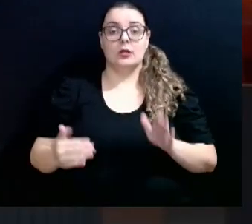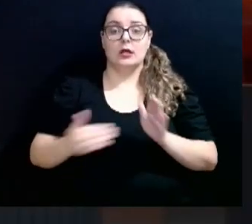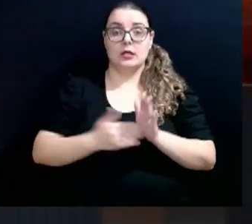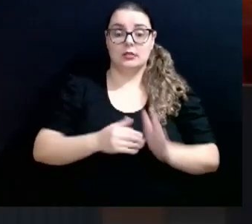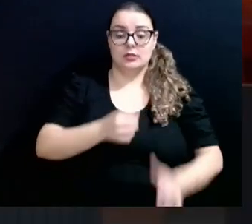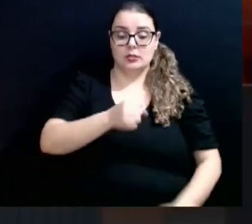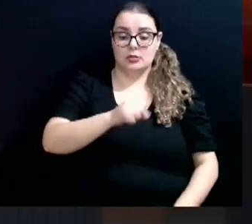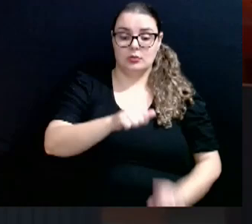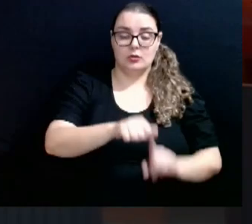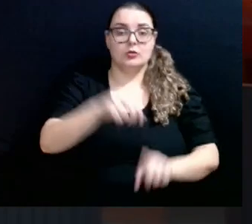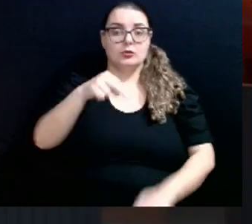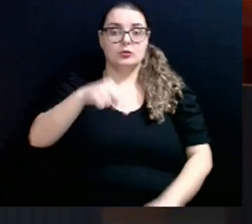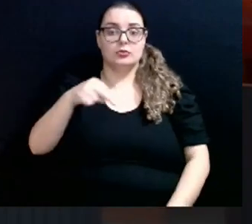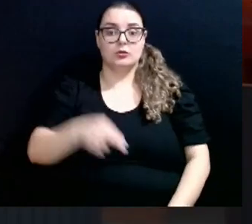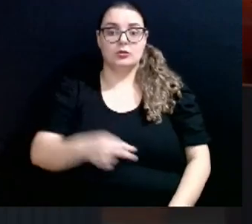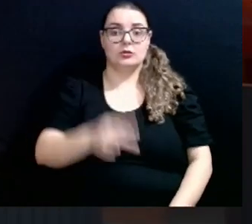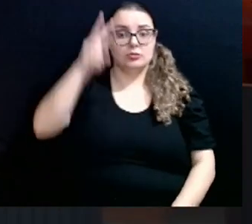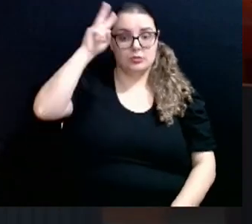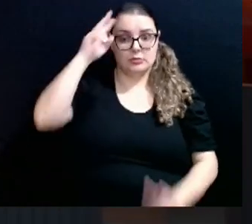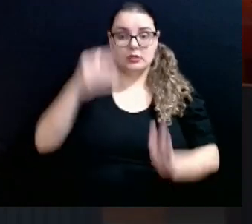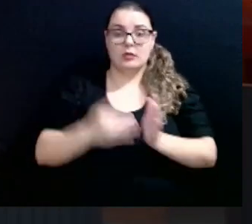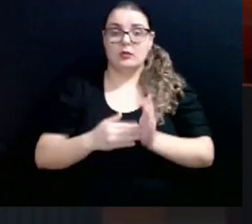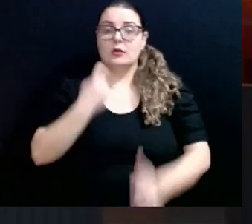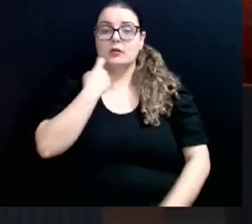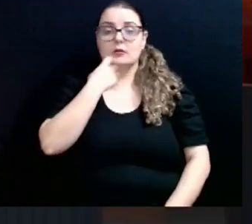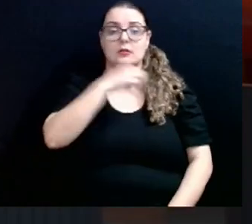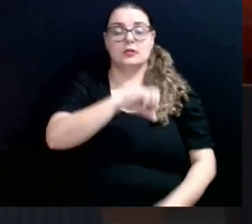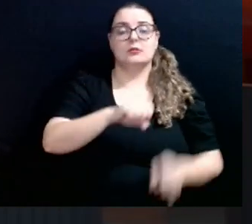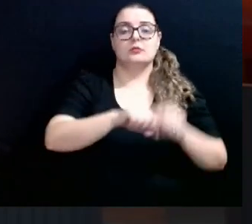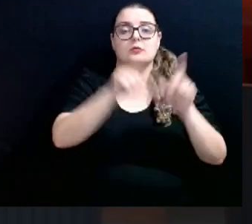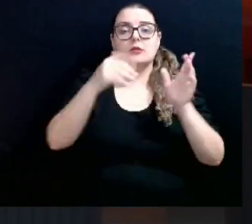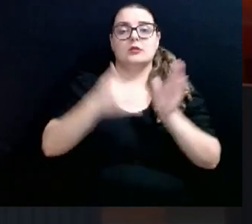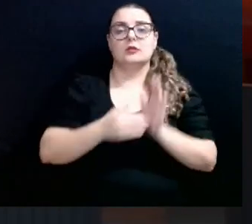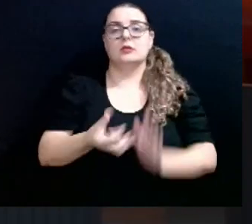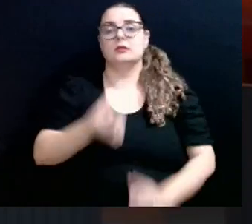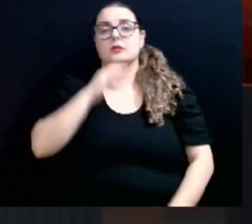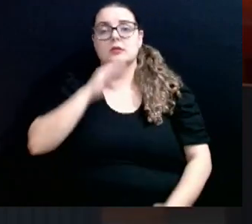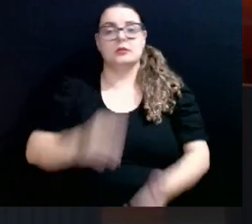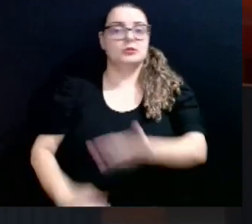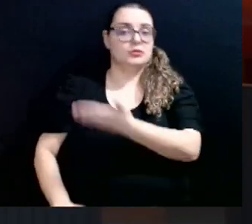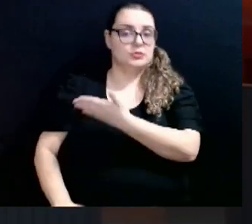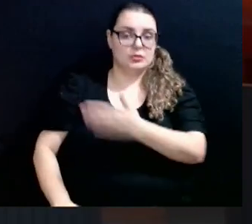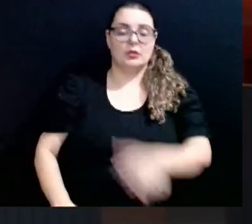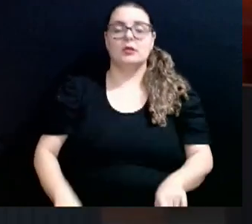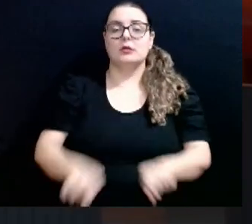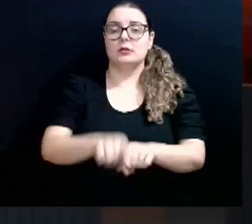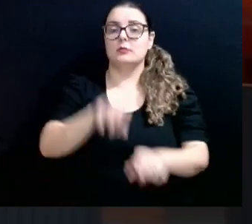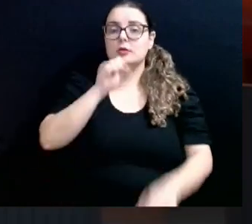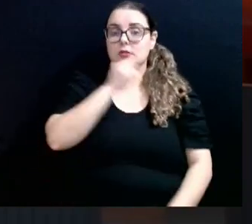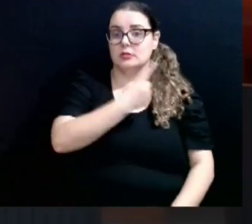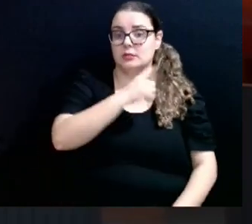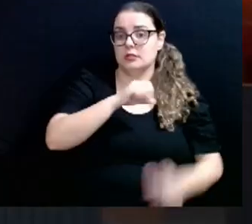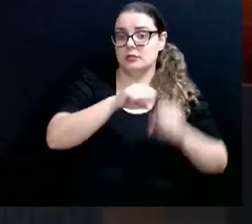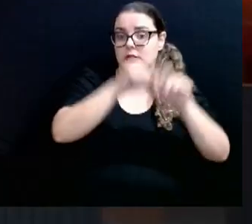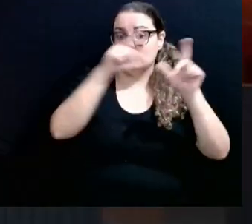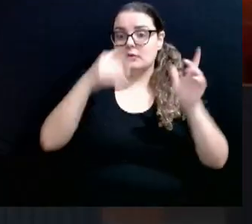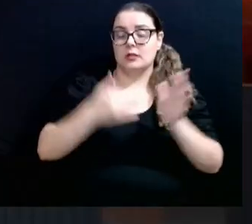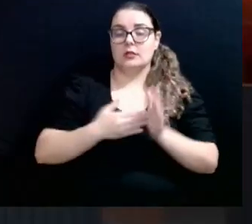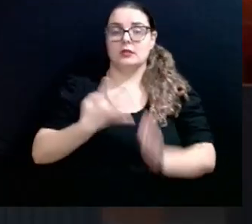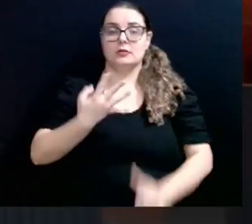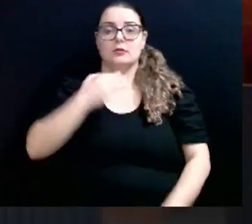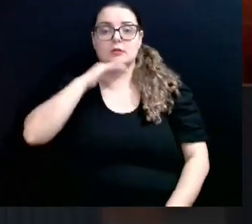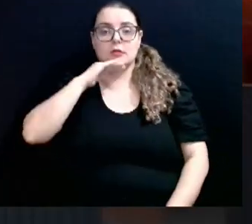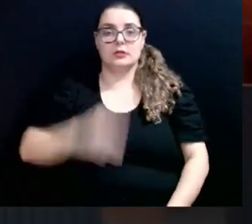novembro, de segunda a sexta-feira, das 9 da manhã até as 6 horas da tarde e aos sábados, das 10 da manhã até as 4 horas